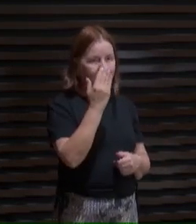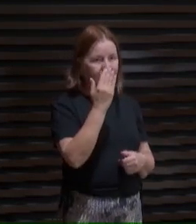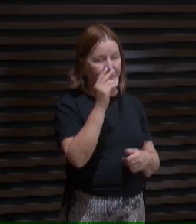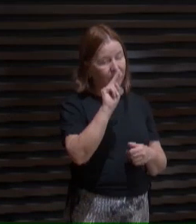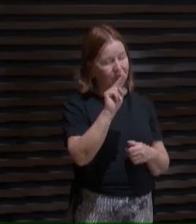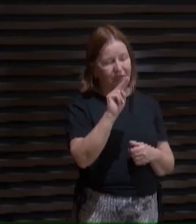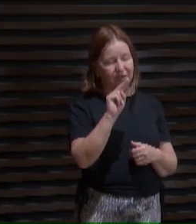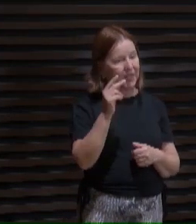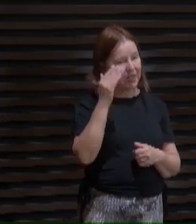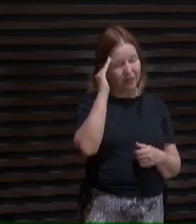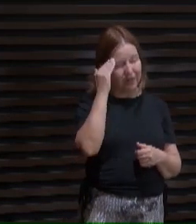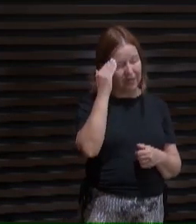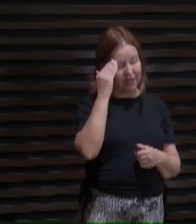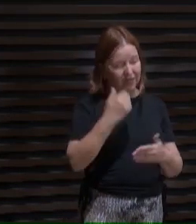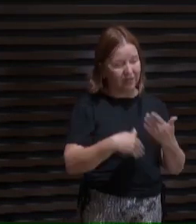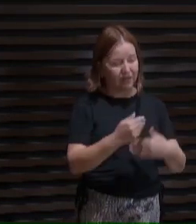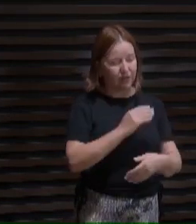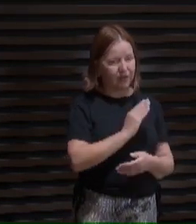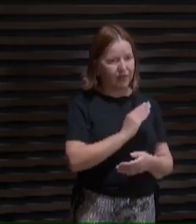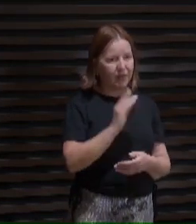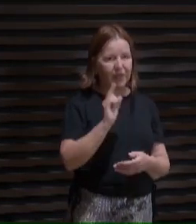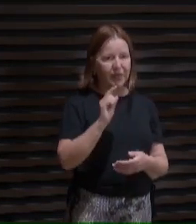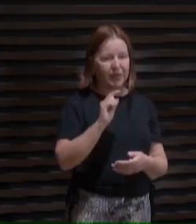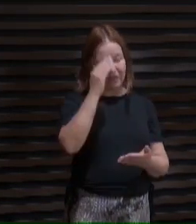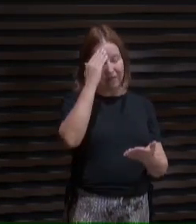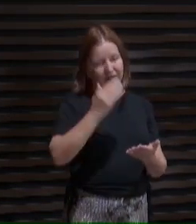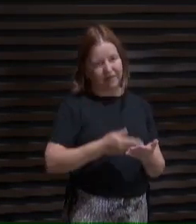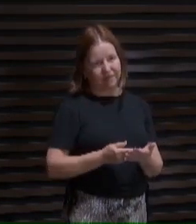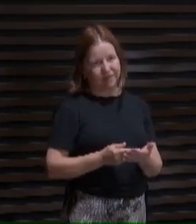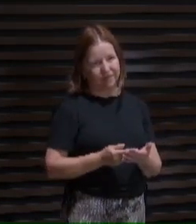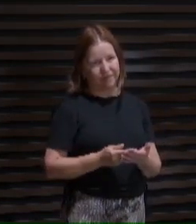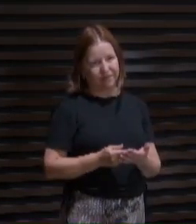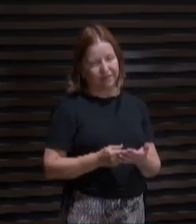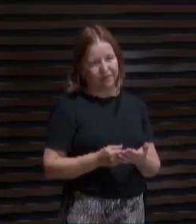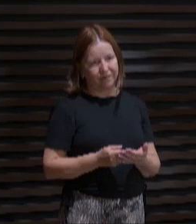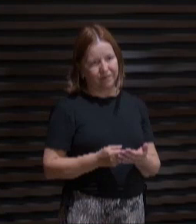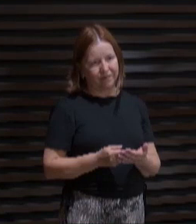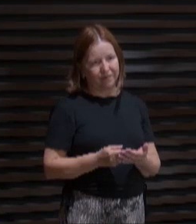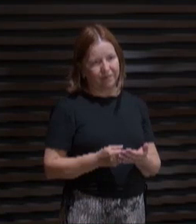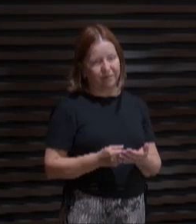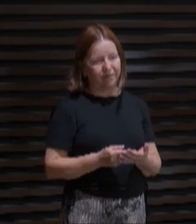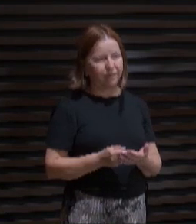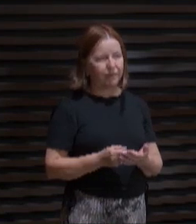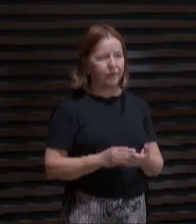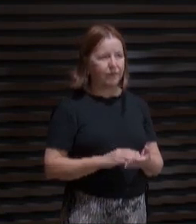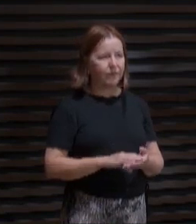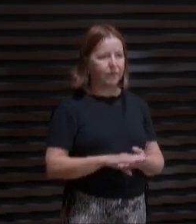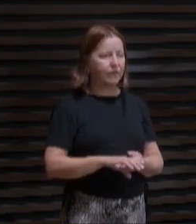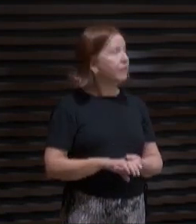nem entendam com o coração, nem se convertam e sejam por mim curados.